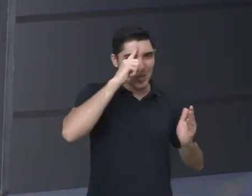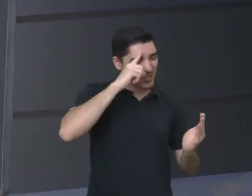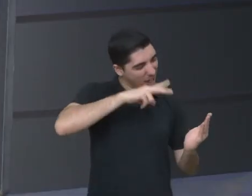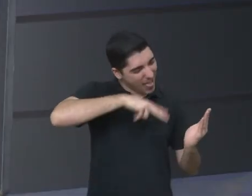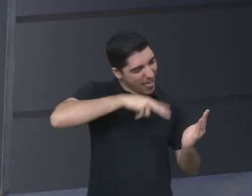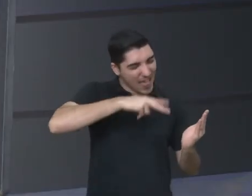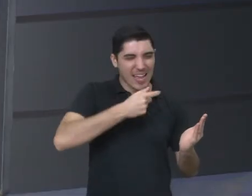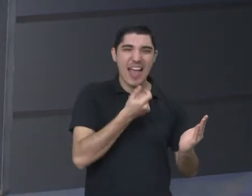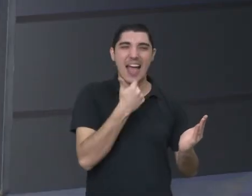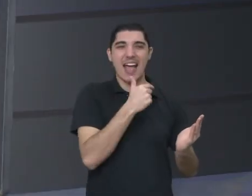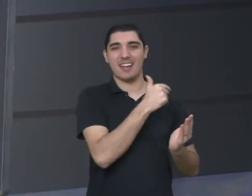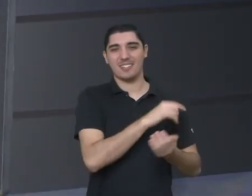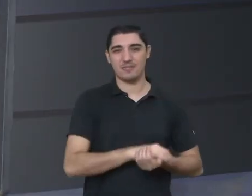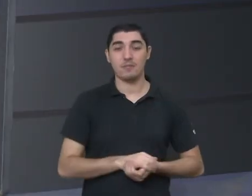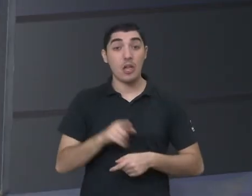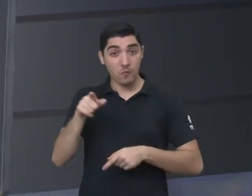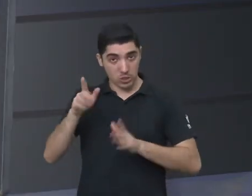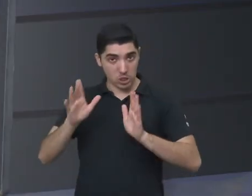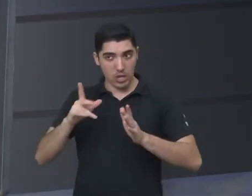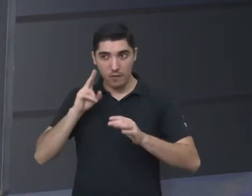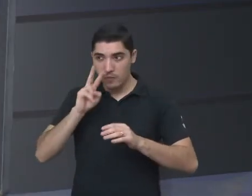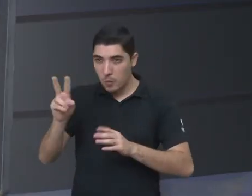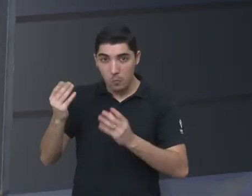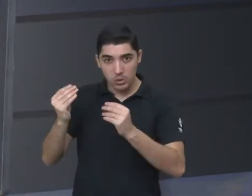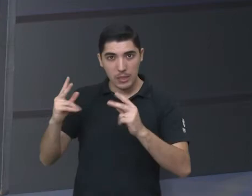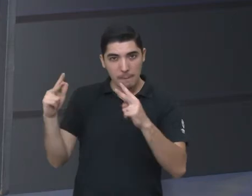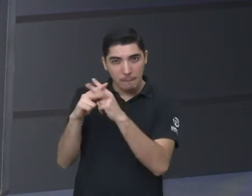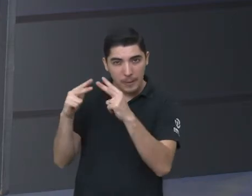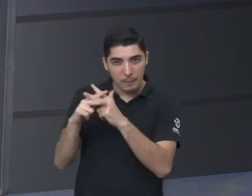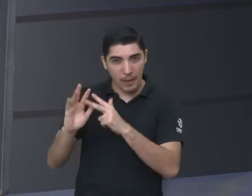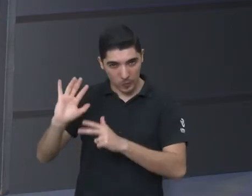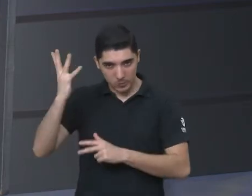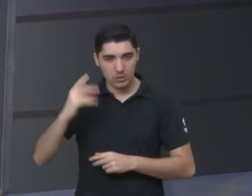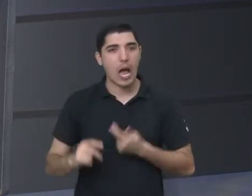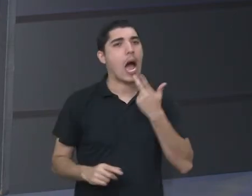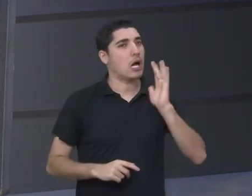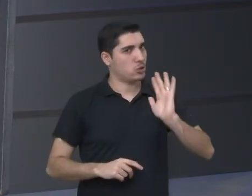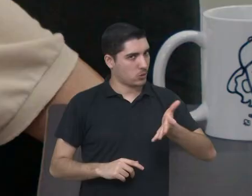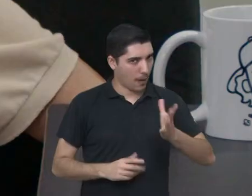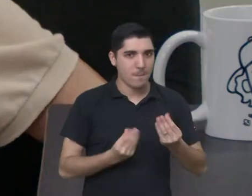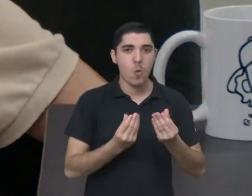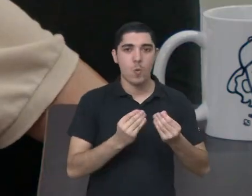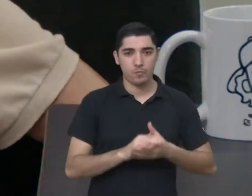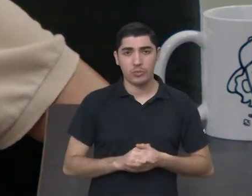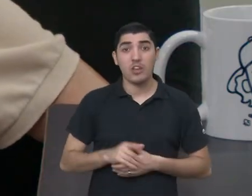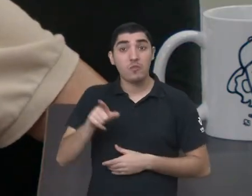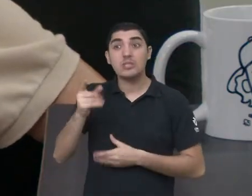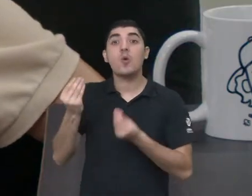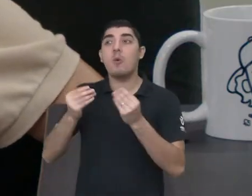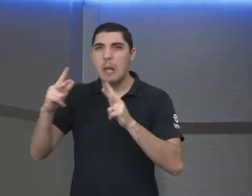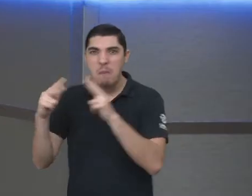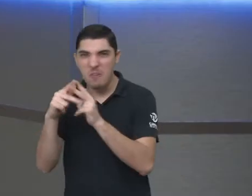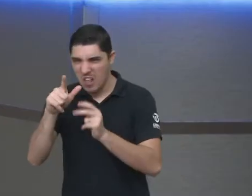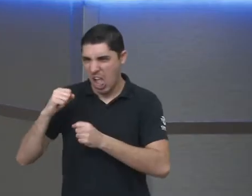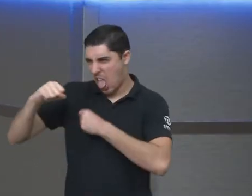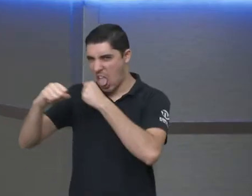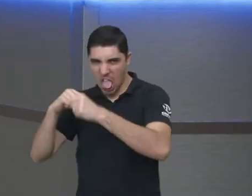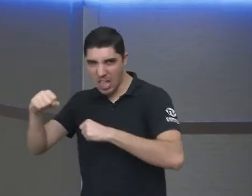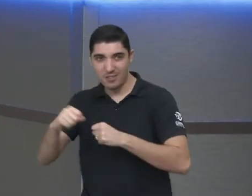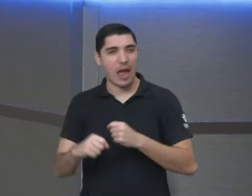do Aliança Clube, que era de São Bernardo, mas foi com a mão, e o Alberto falando, eu não vi, sinceramente eu não